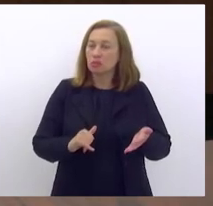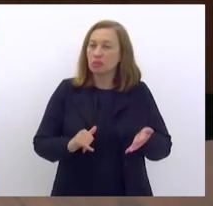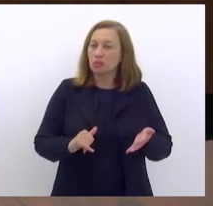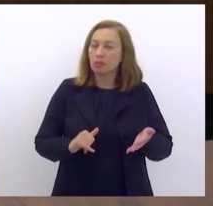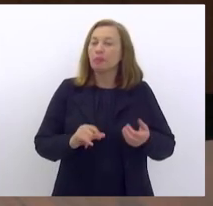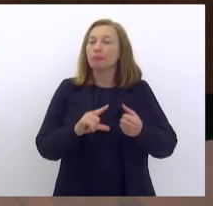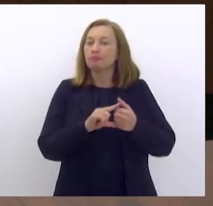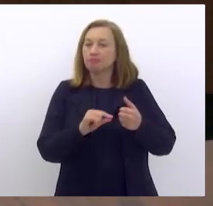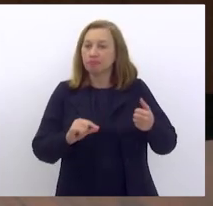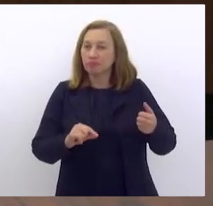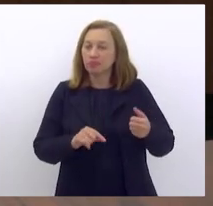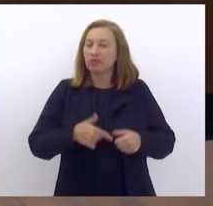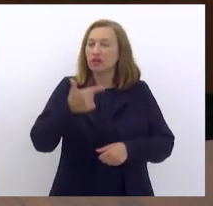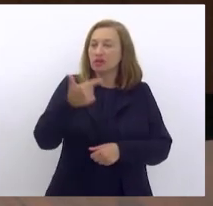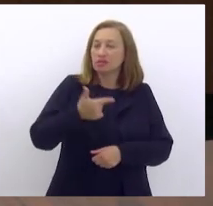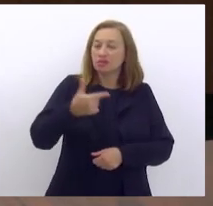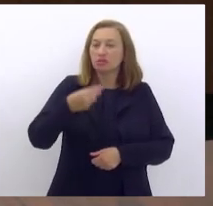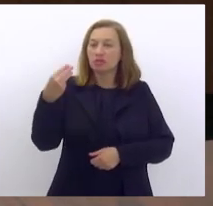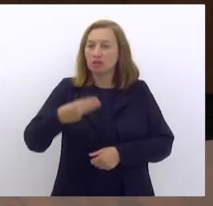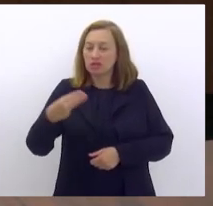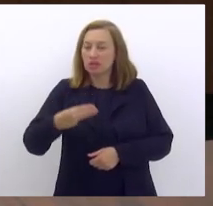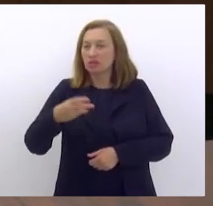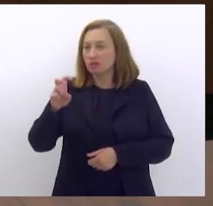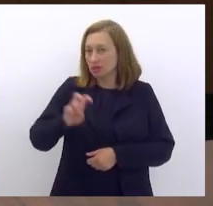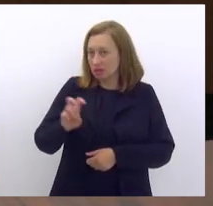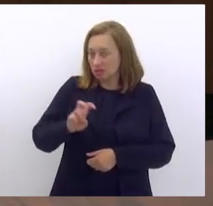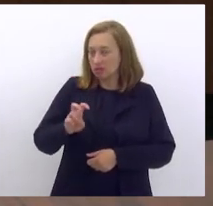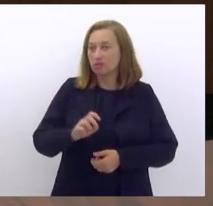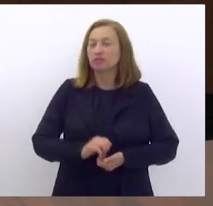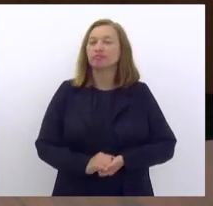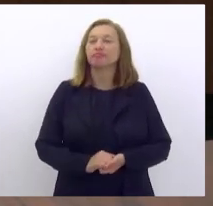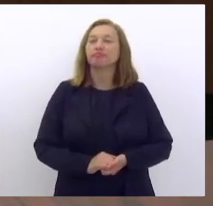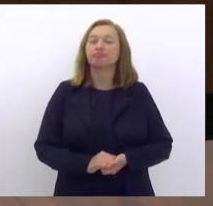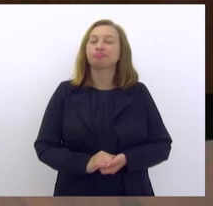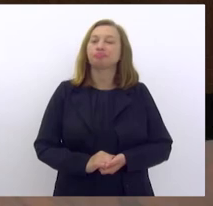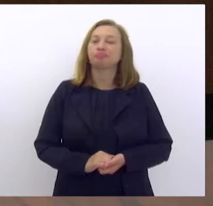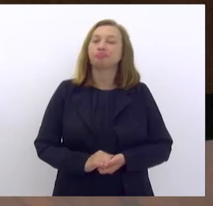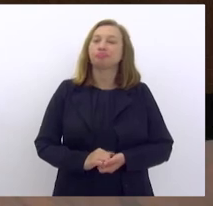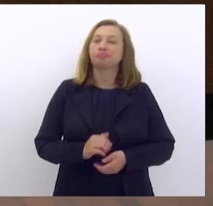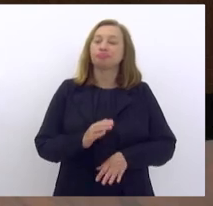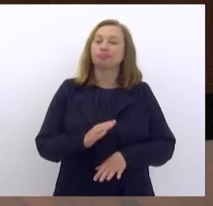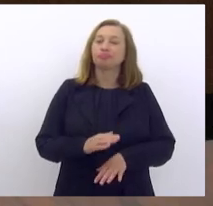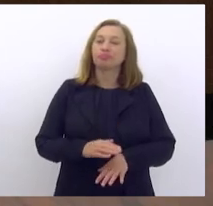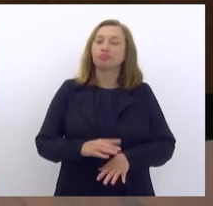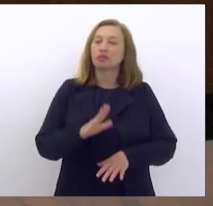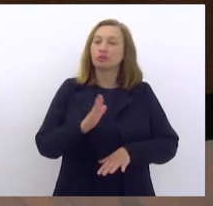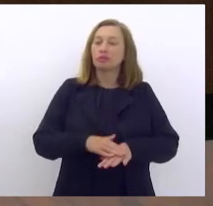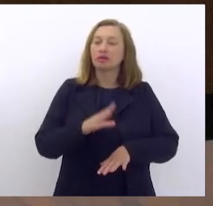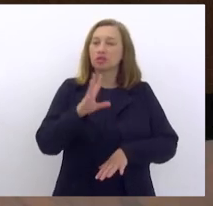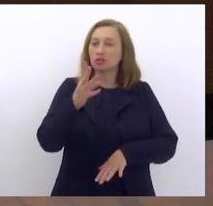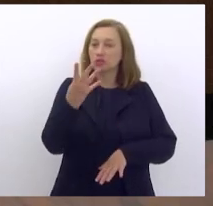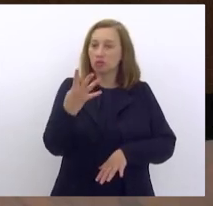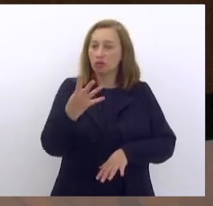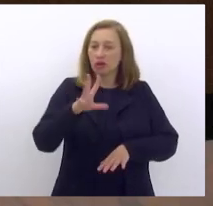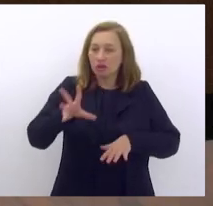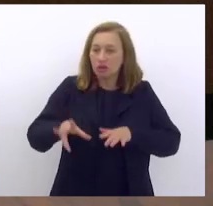os artigos 2º, 3º e 4º e 5º, com mais 4 emendas, e o